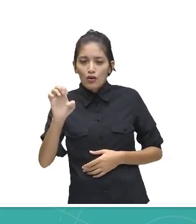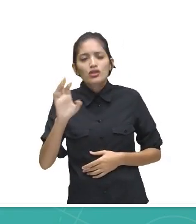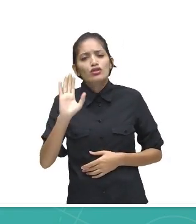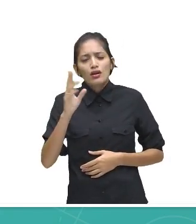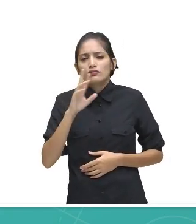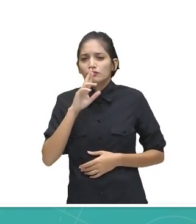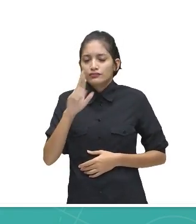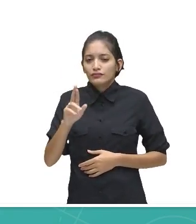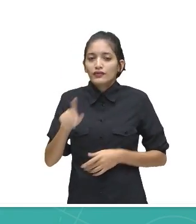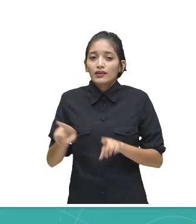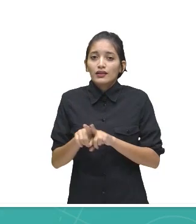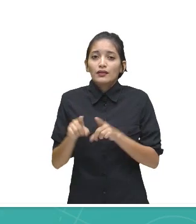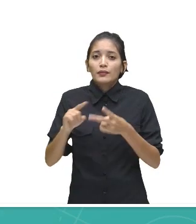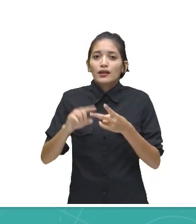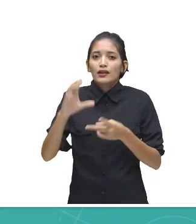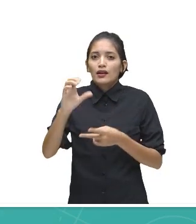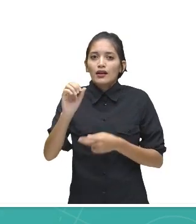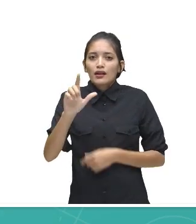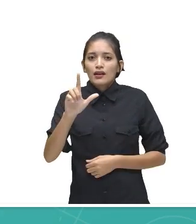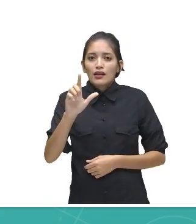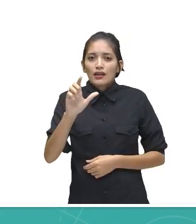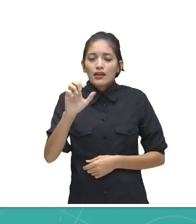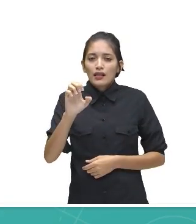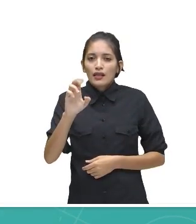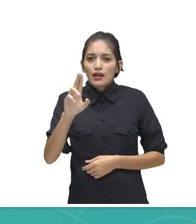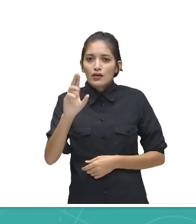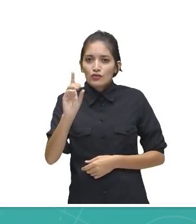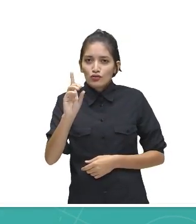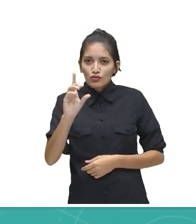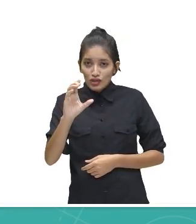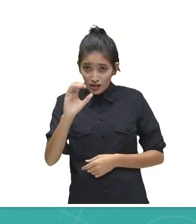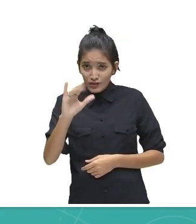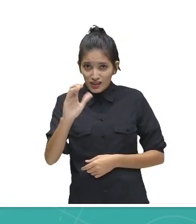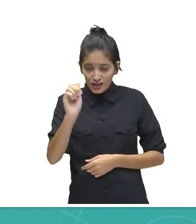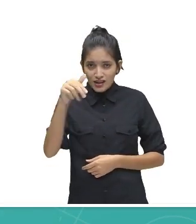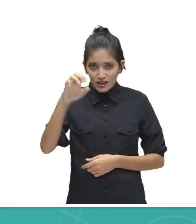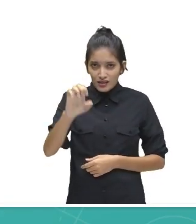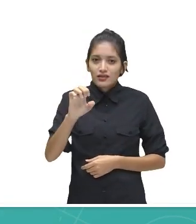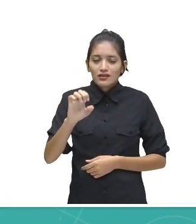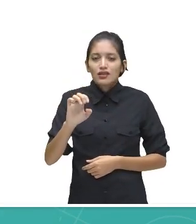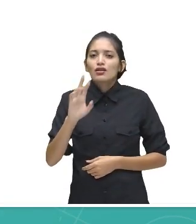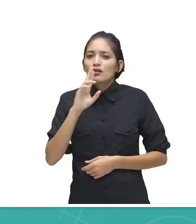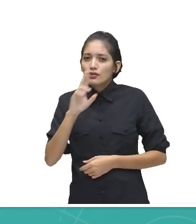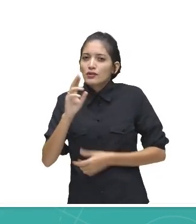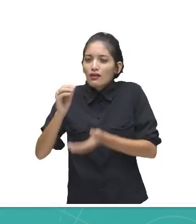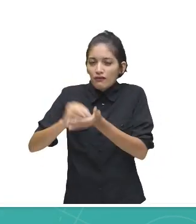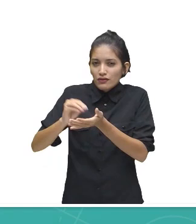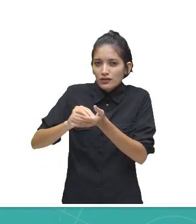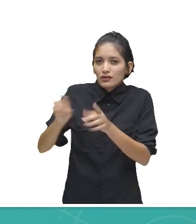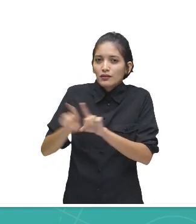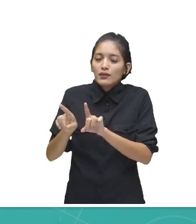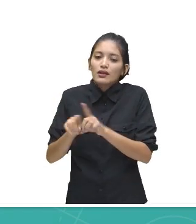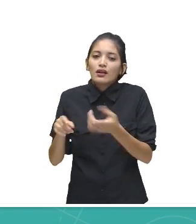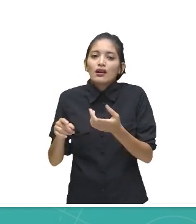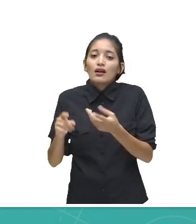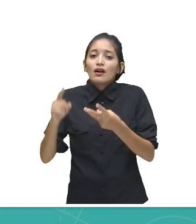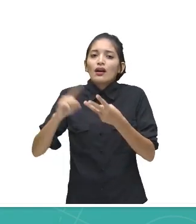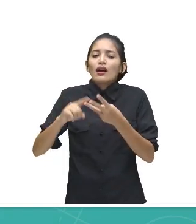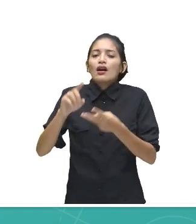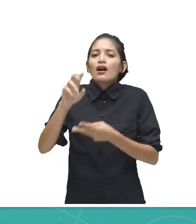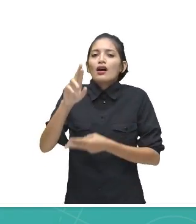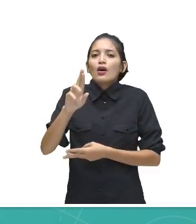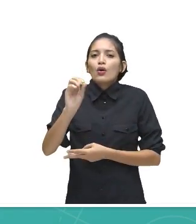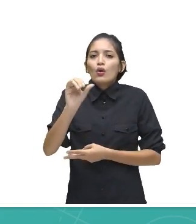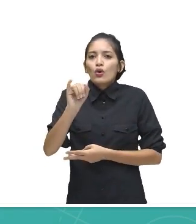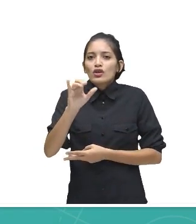responder. A Cleuciane respondeu aí parte, né, da primeira questão. Né? A Rosiane tá. A Rosiane e a Kellen estão